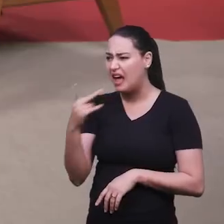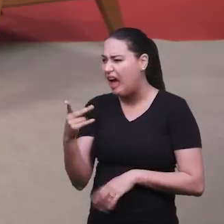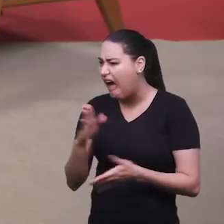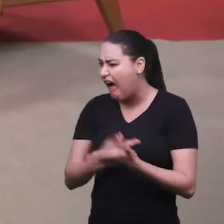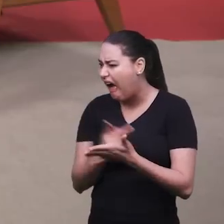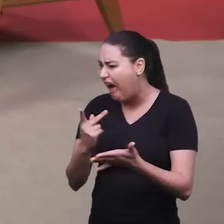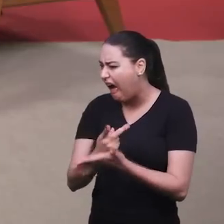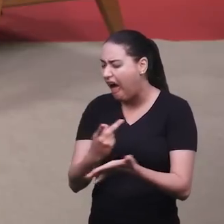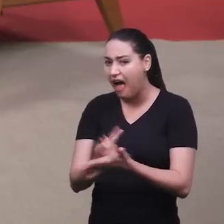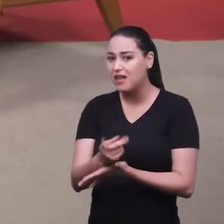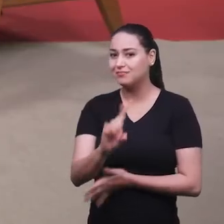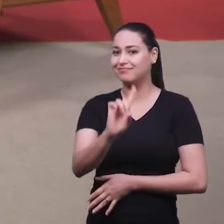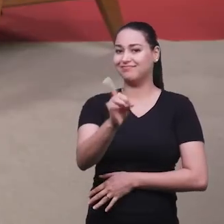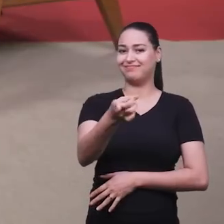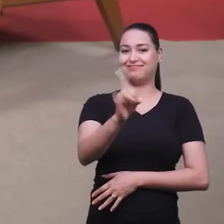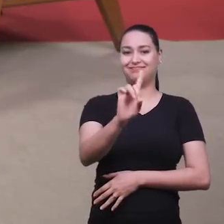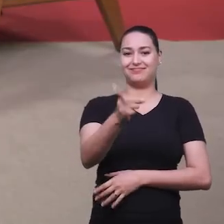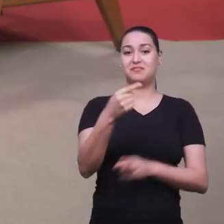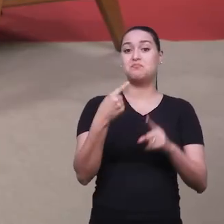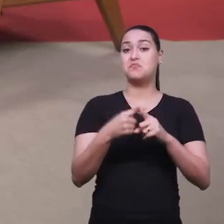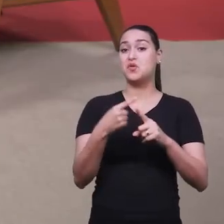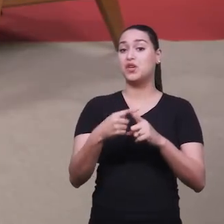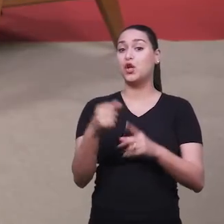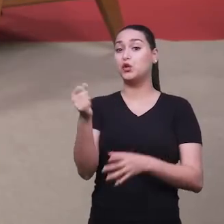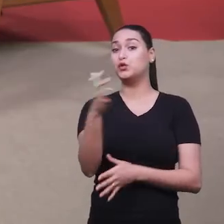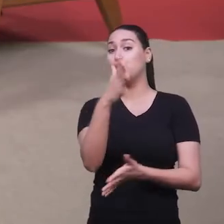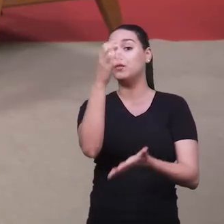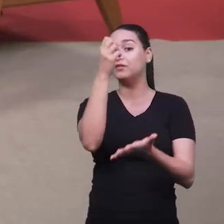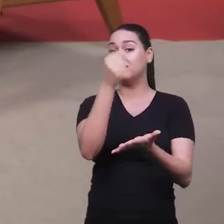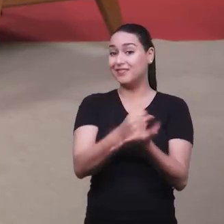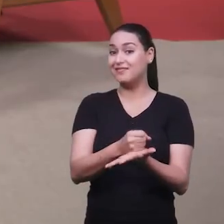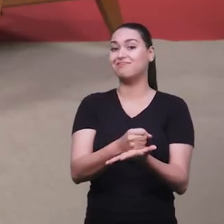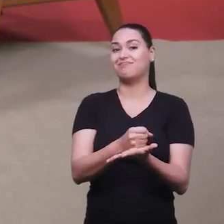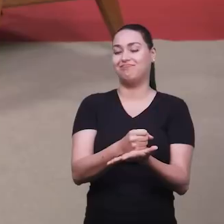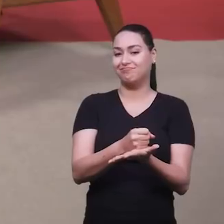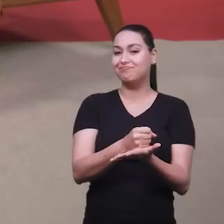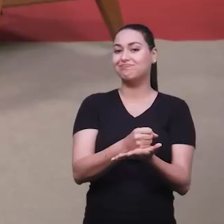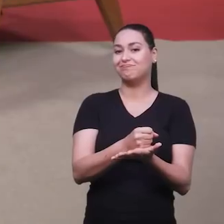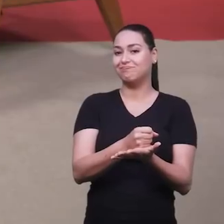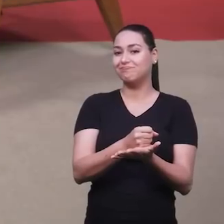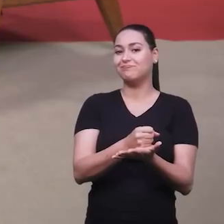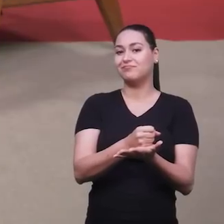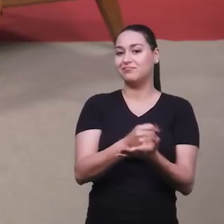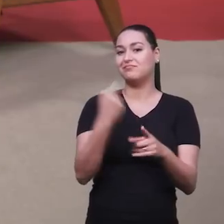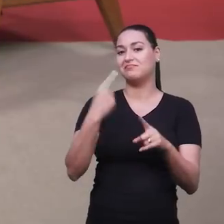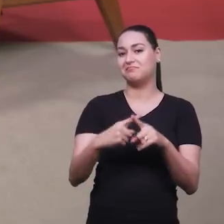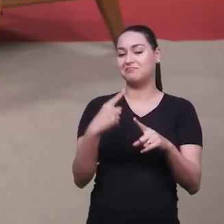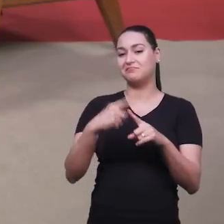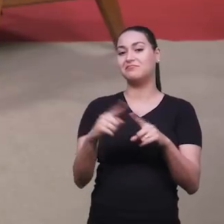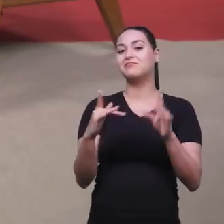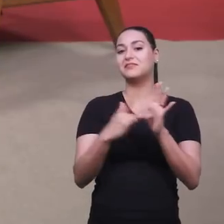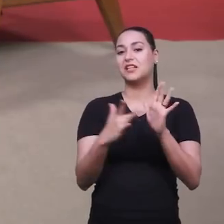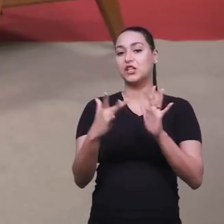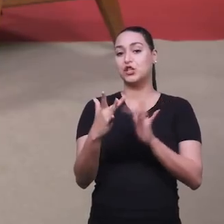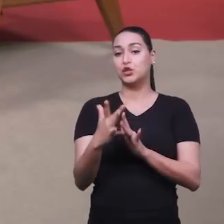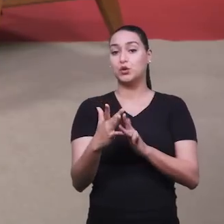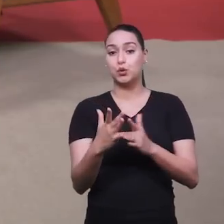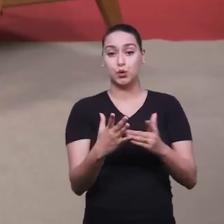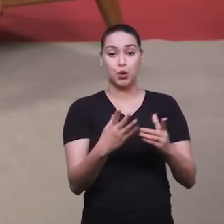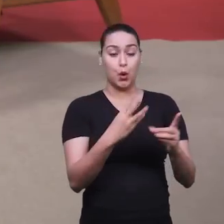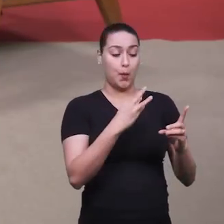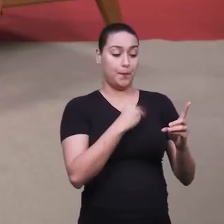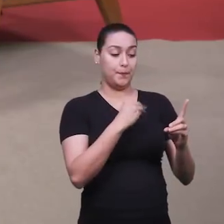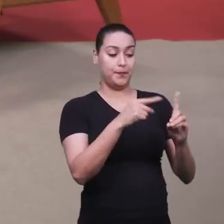amargosas, mas ninguém contestou, Olha, né? Porque ali começa a nova aliança, o Novo Testamento. bendito seja o nome. Então Glória a o Senhor